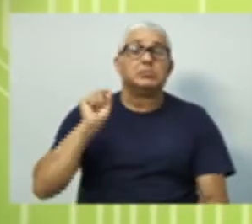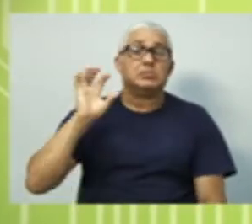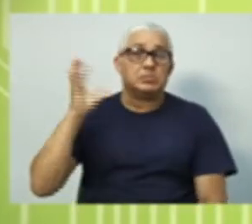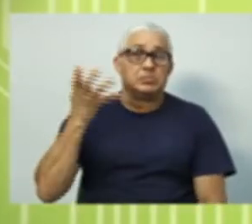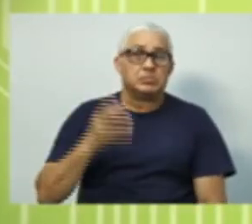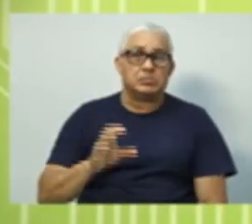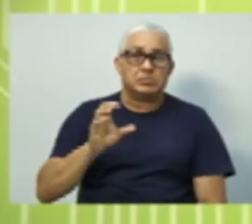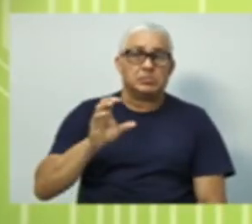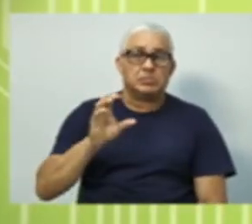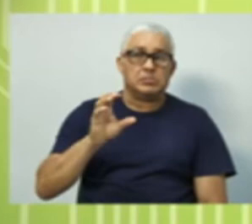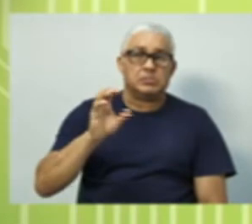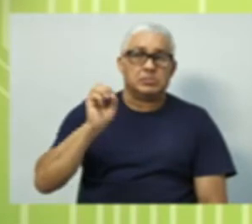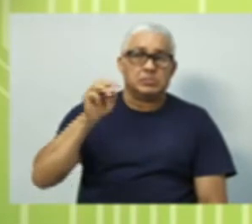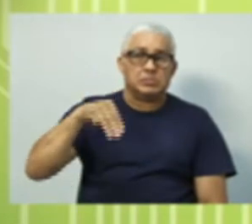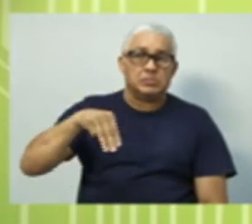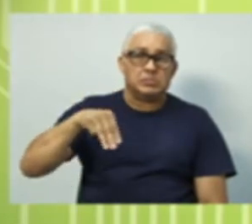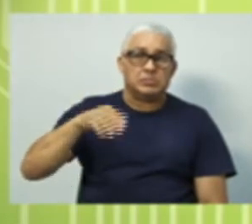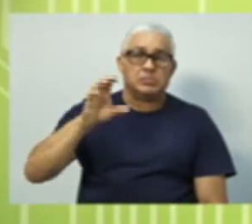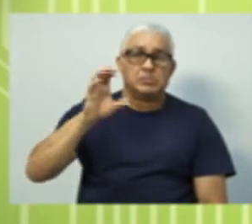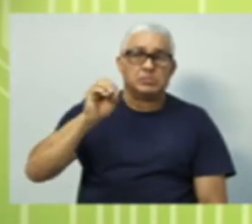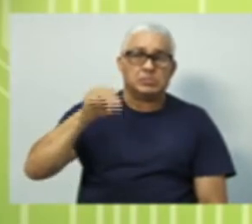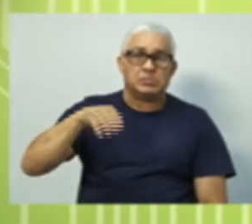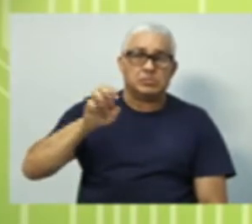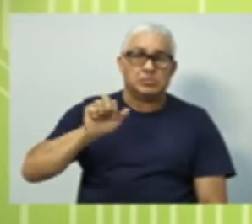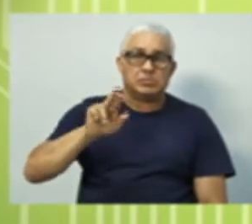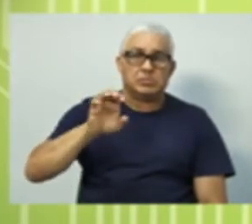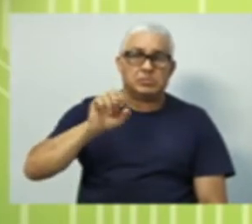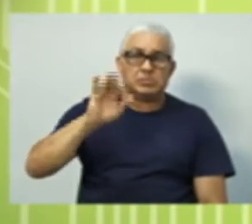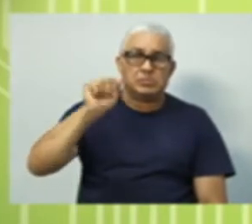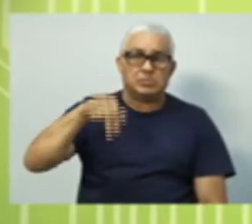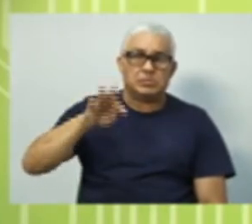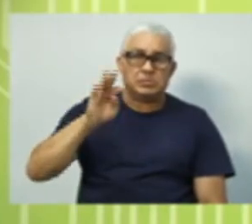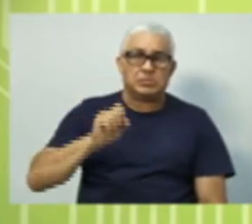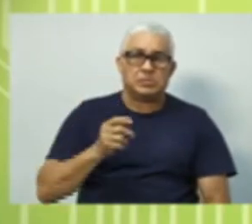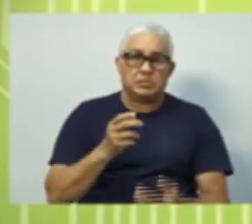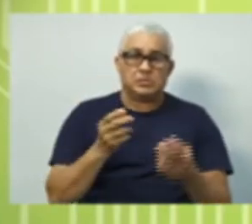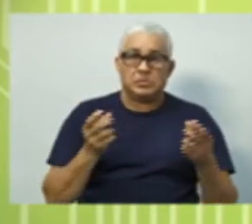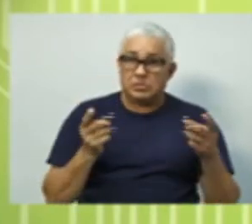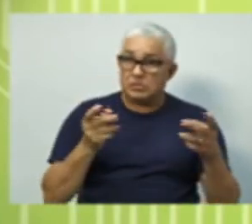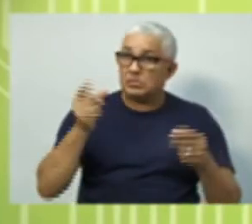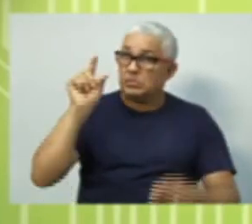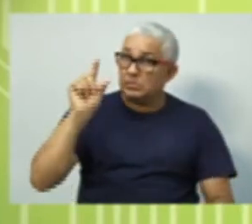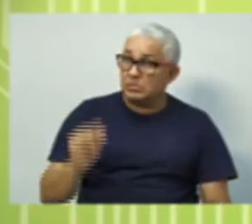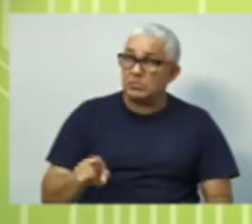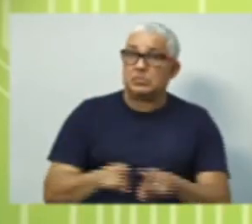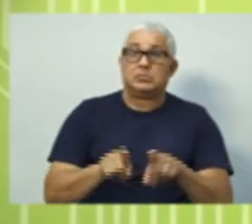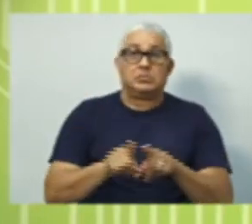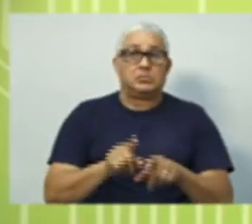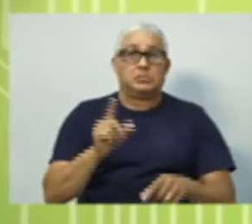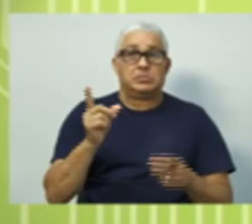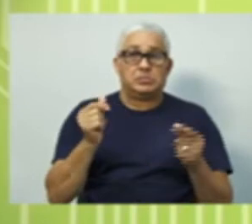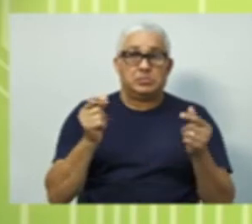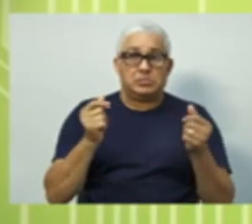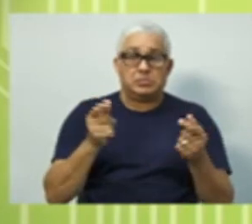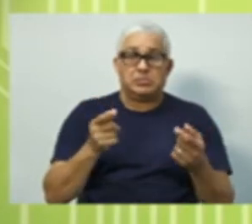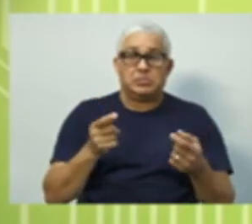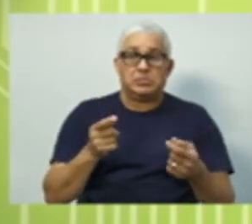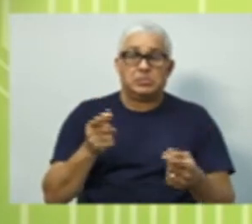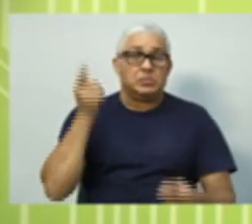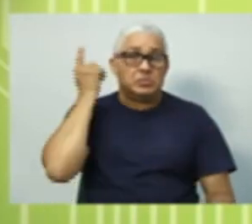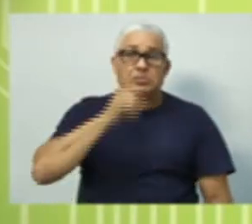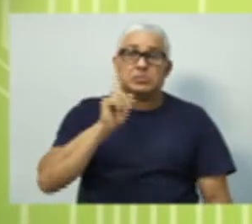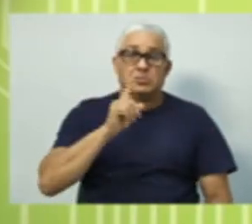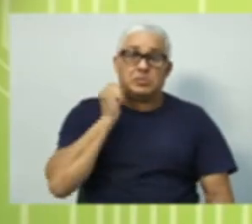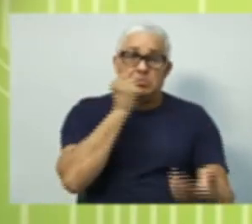fazer o planejamento e não ter colaboração de todos, mas também no orçamento familiar também. Se você quer fazer uma viagem no final do